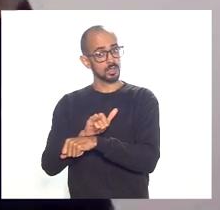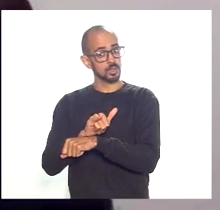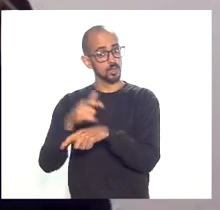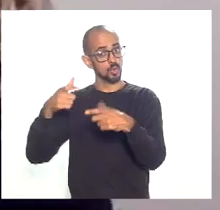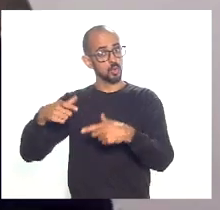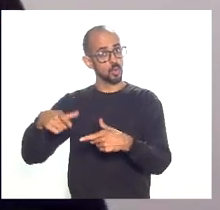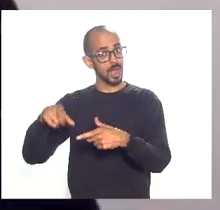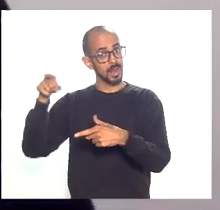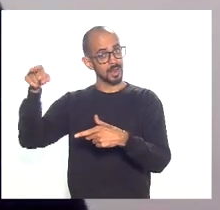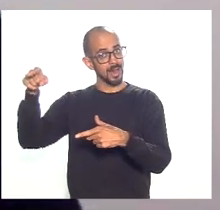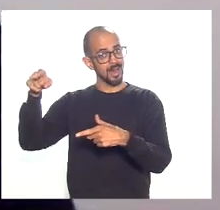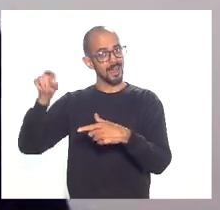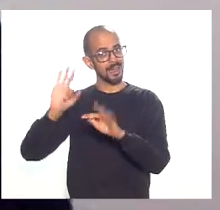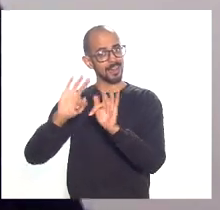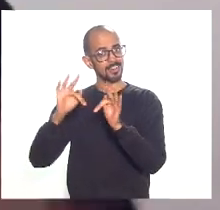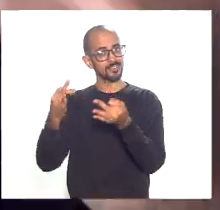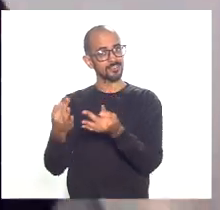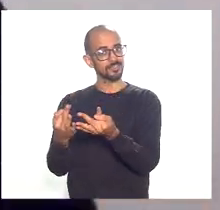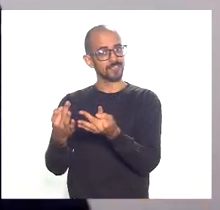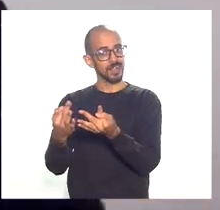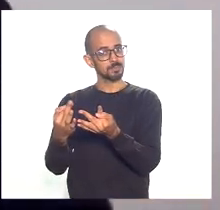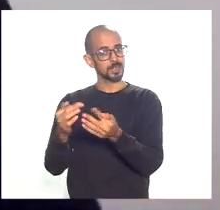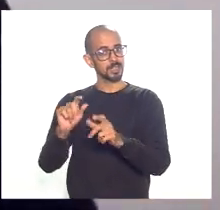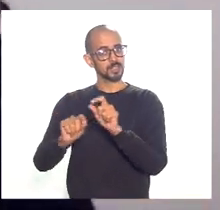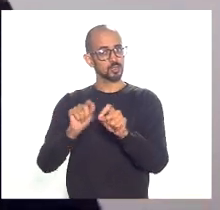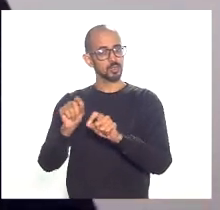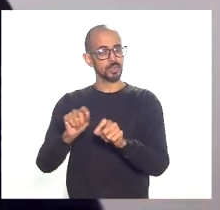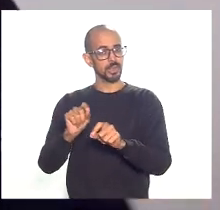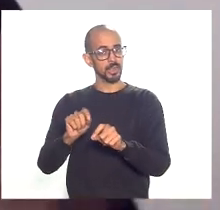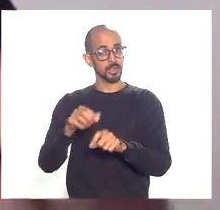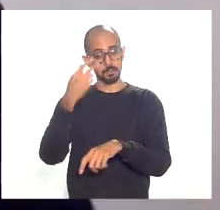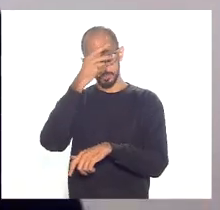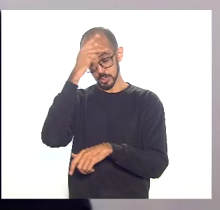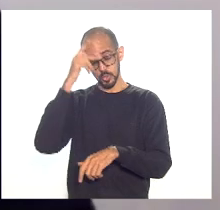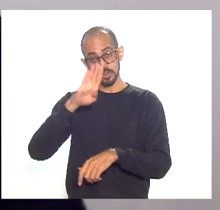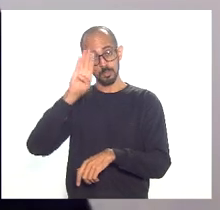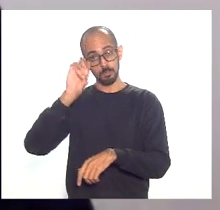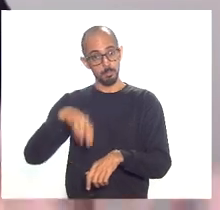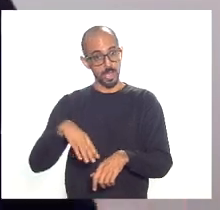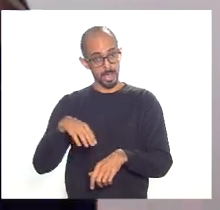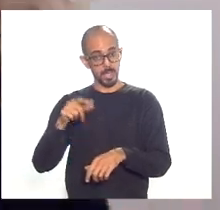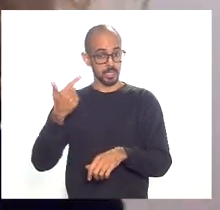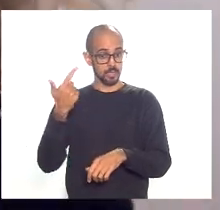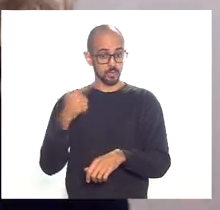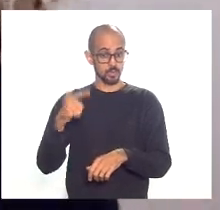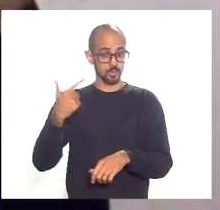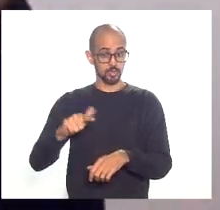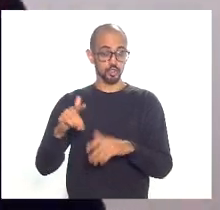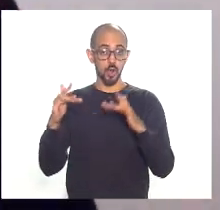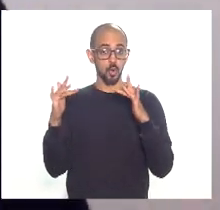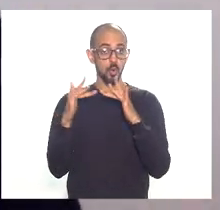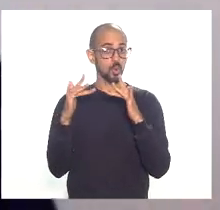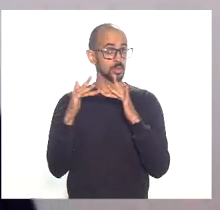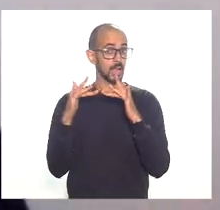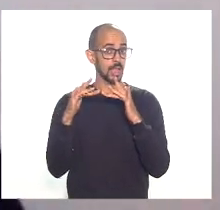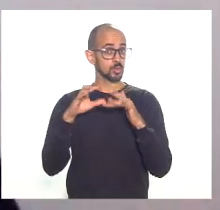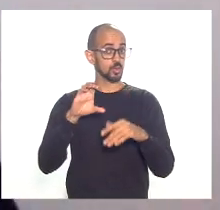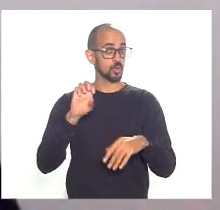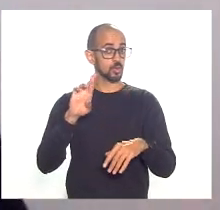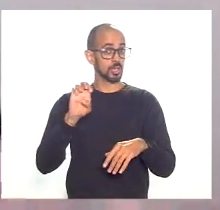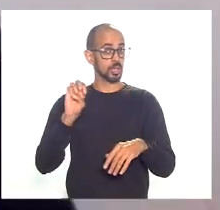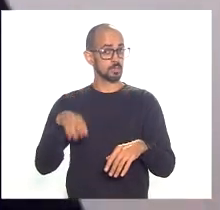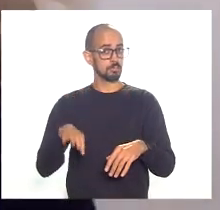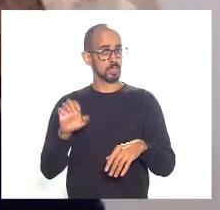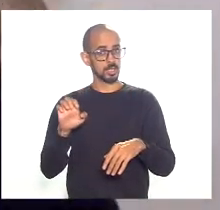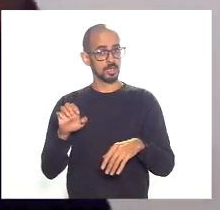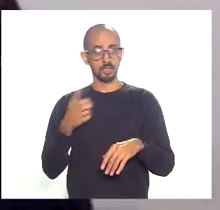operação, moravam famílias de bem, as ditas famílias de bem, famílias de pessoas que não tinham nada a ver com o crime ali cometido. Então,